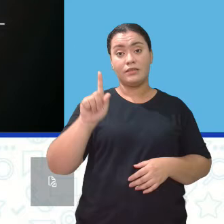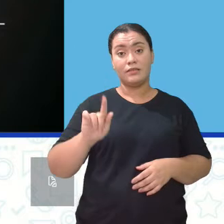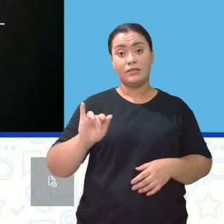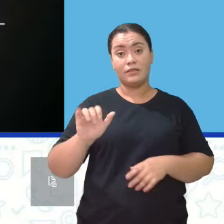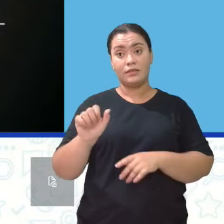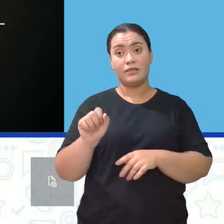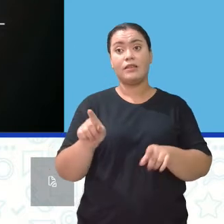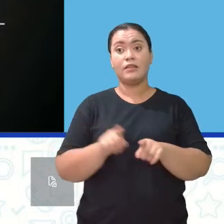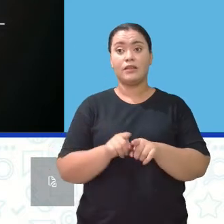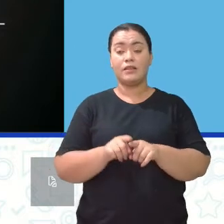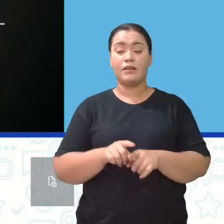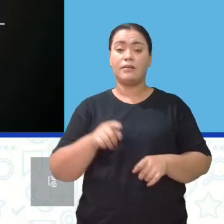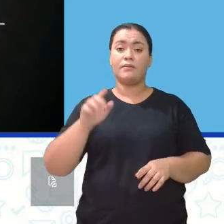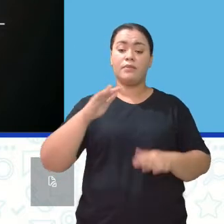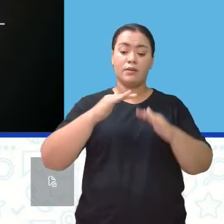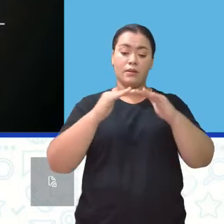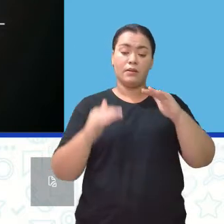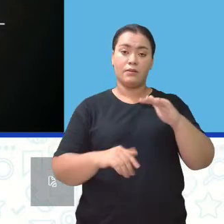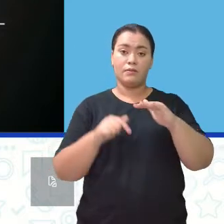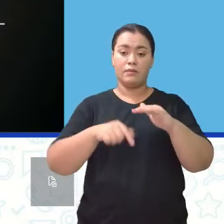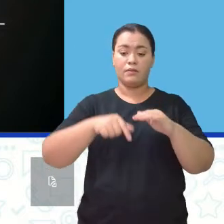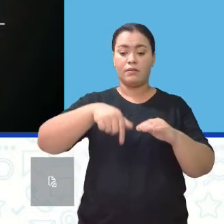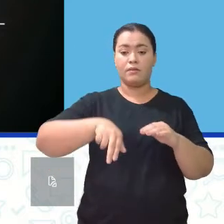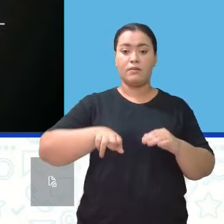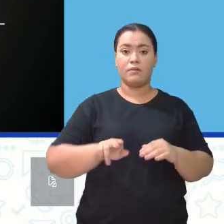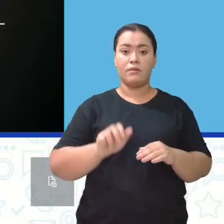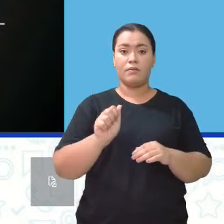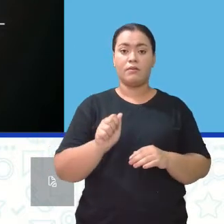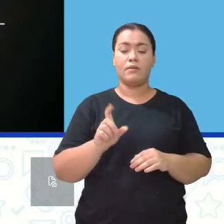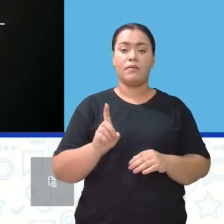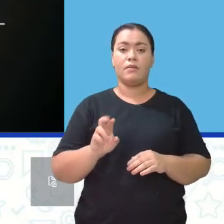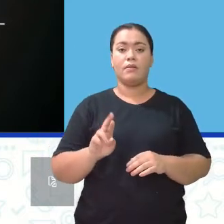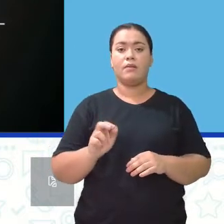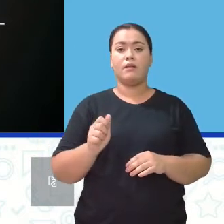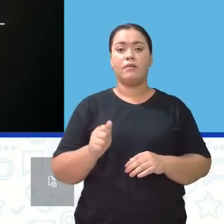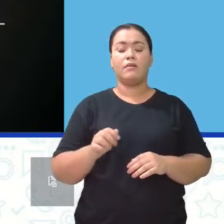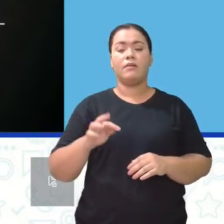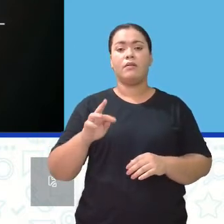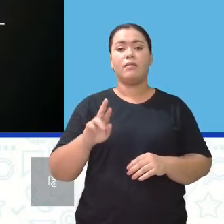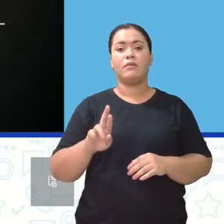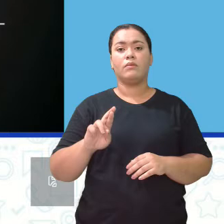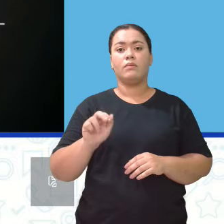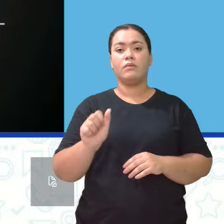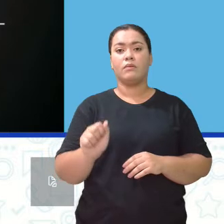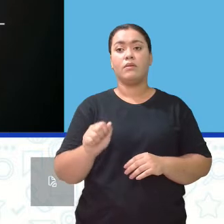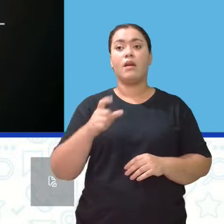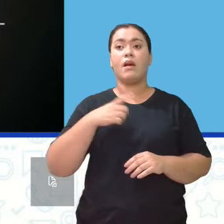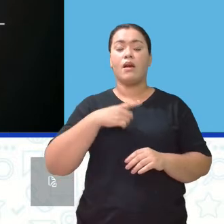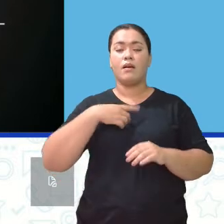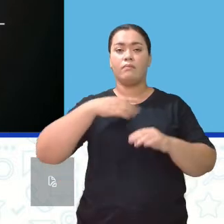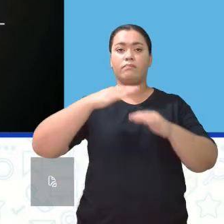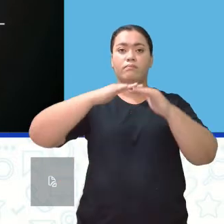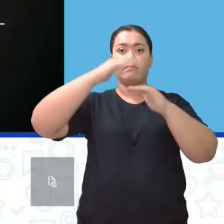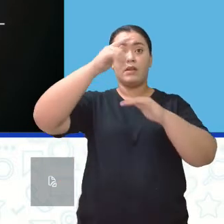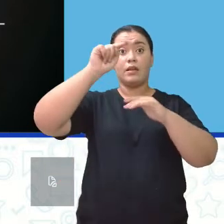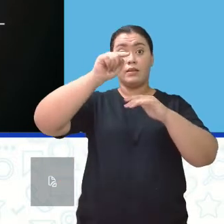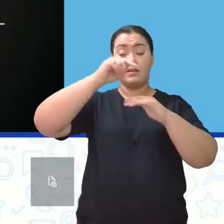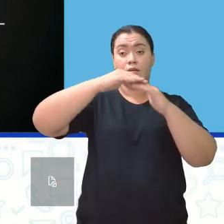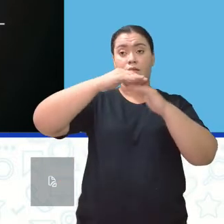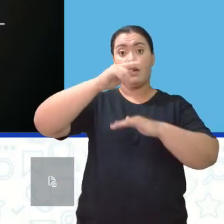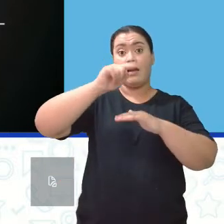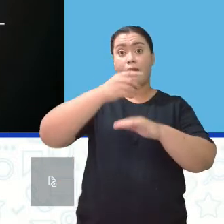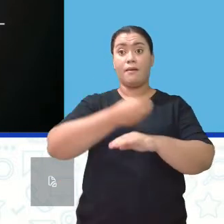nessa imagem da Lua. Então, Lua nova e Lua cheia. Então, tem a maré solar e a maré lunar, formando as